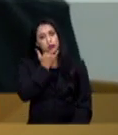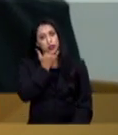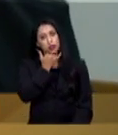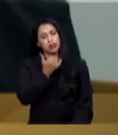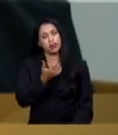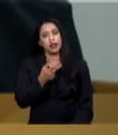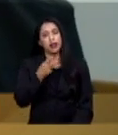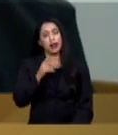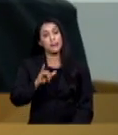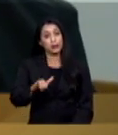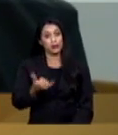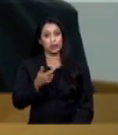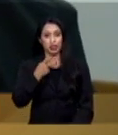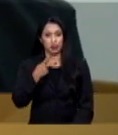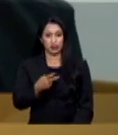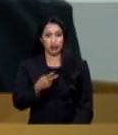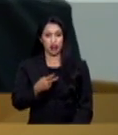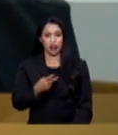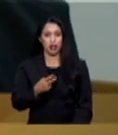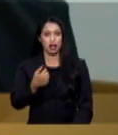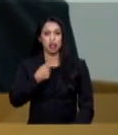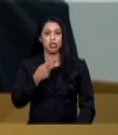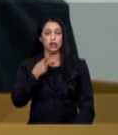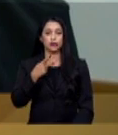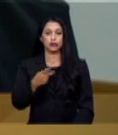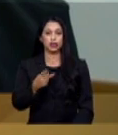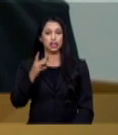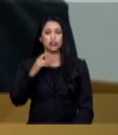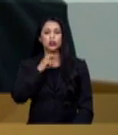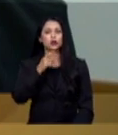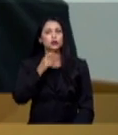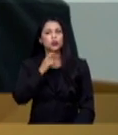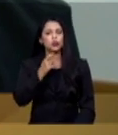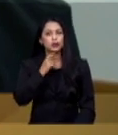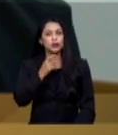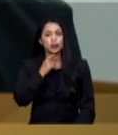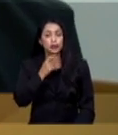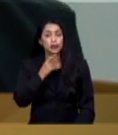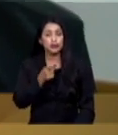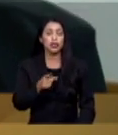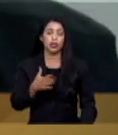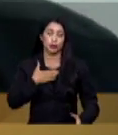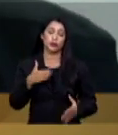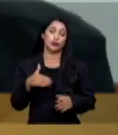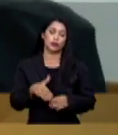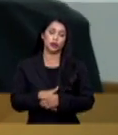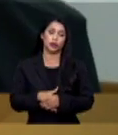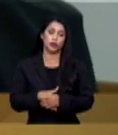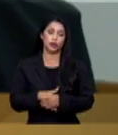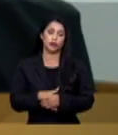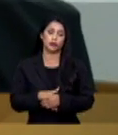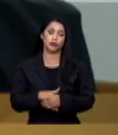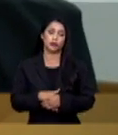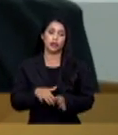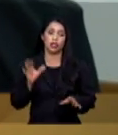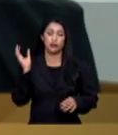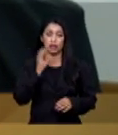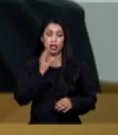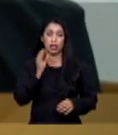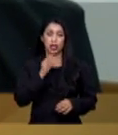pequena parte. Eu me reportei a essa dúvida que Vossa Excelência mencionou no meu voto, mas eu fiz de forma muito